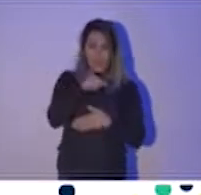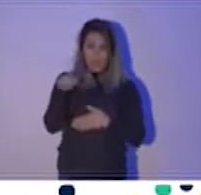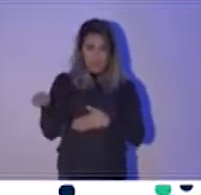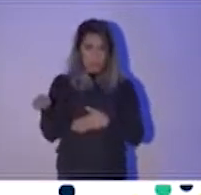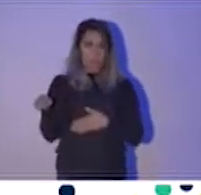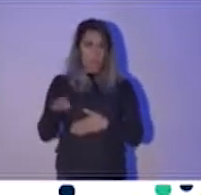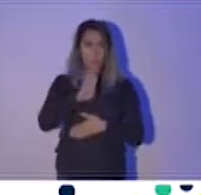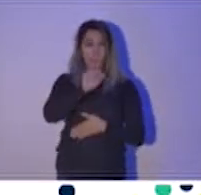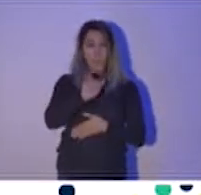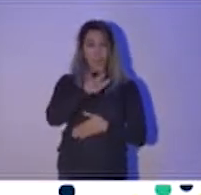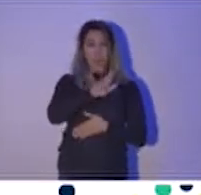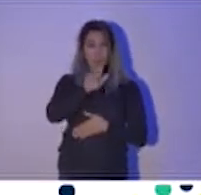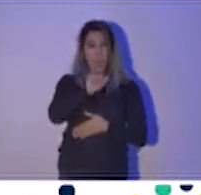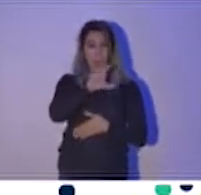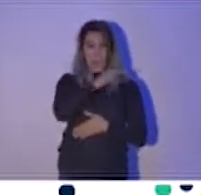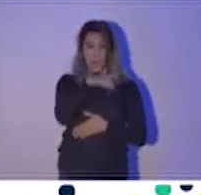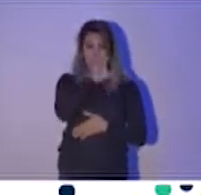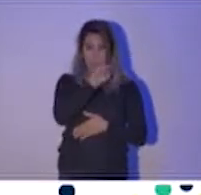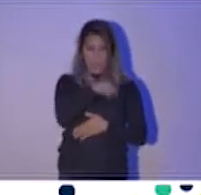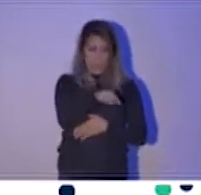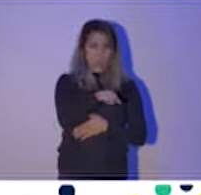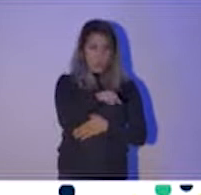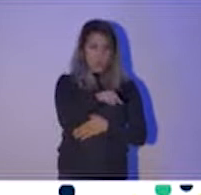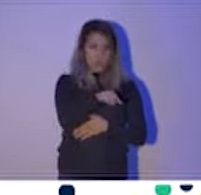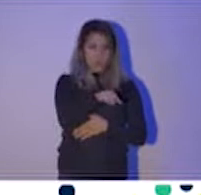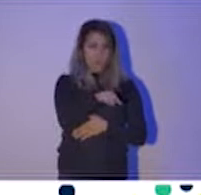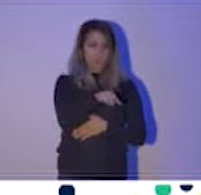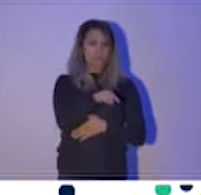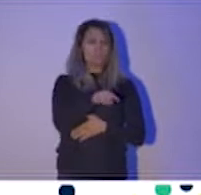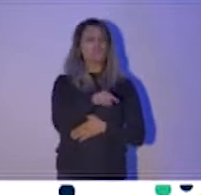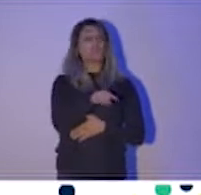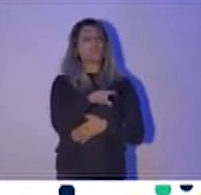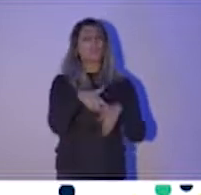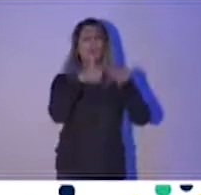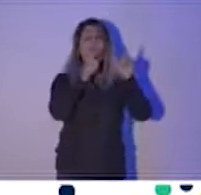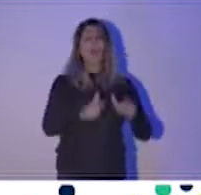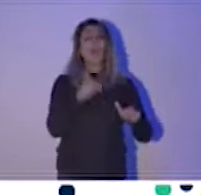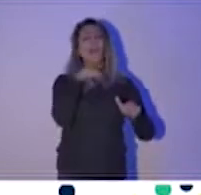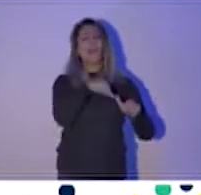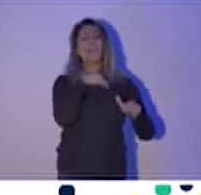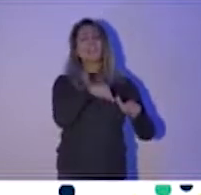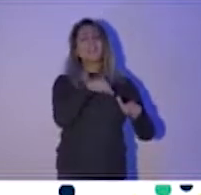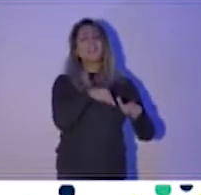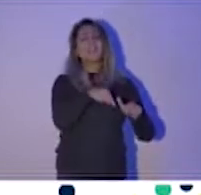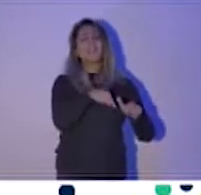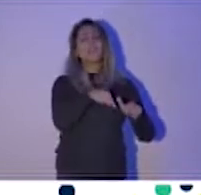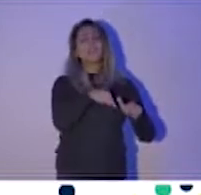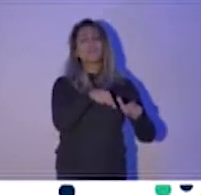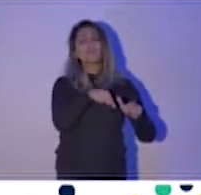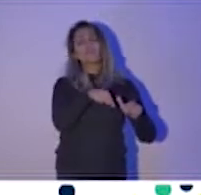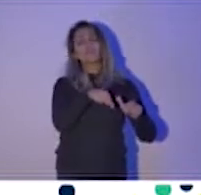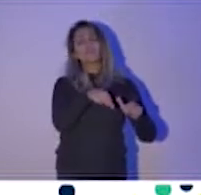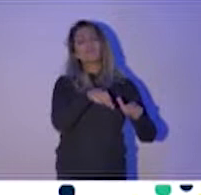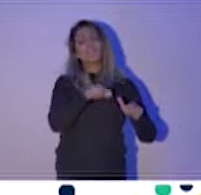Maria Estadual Professora Maria Peccioli de Anazzi, que fica no bairro do Figueira Grande,